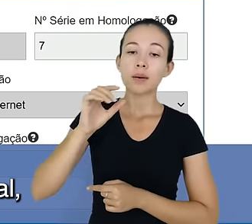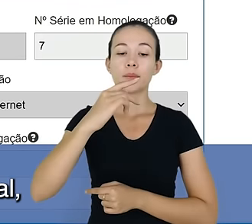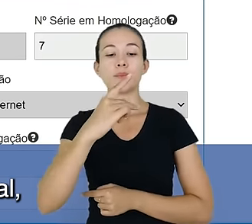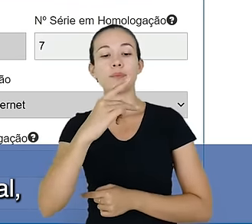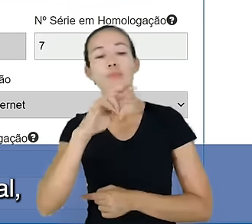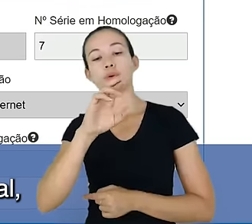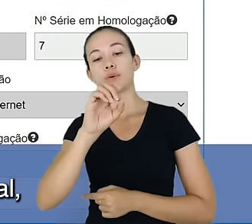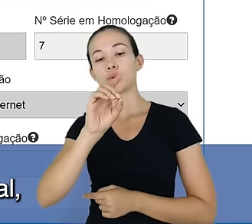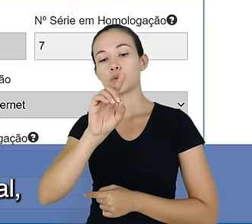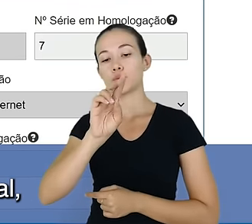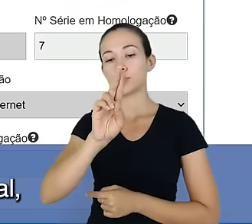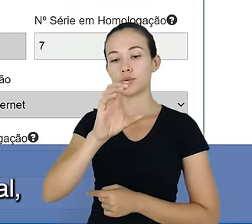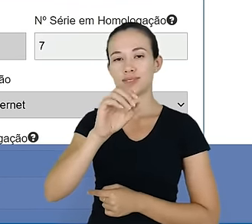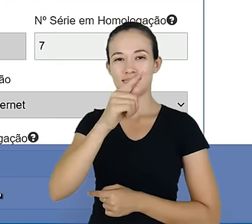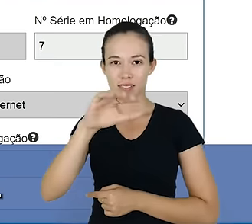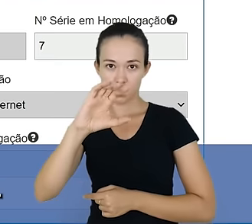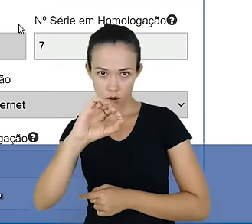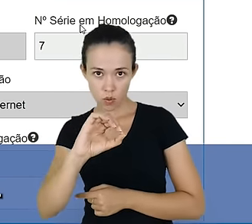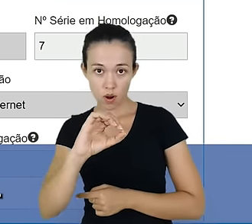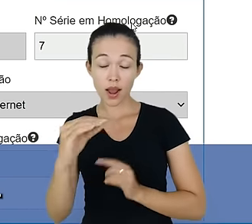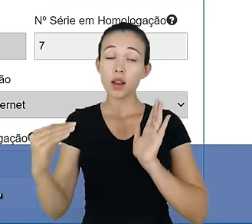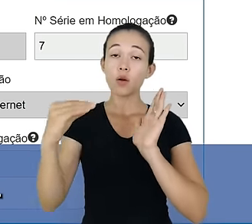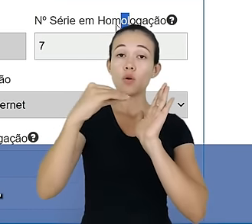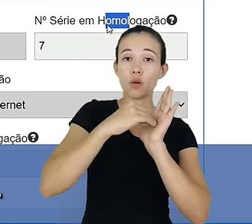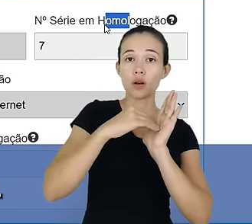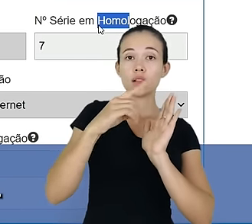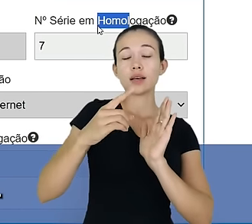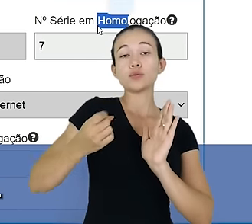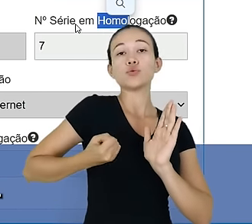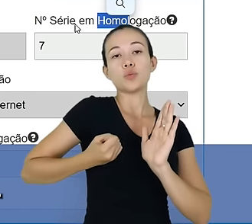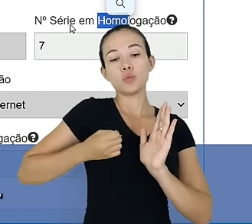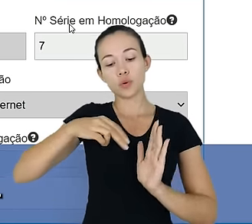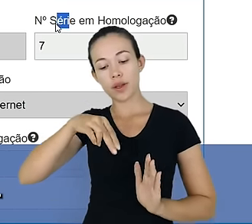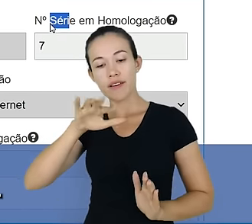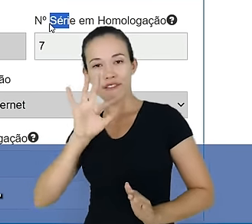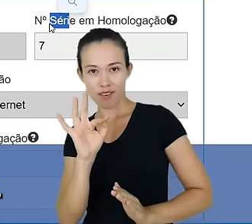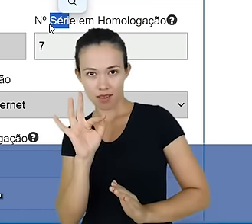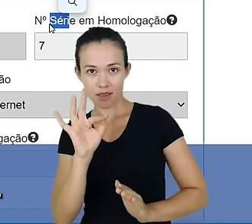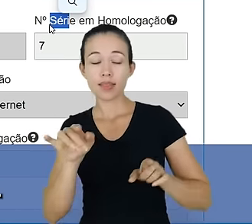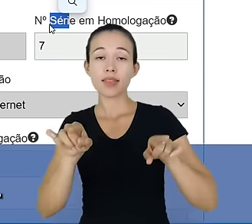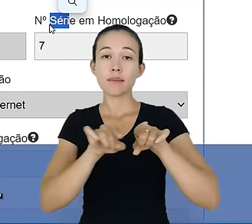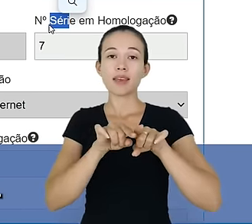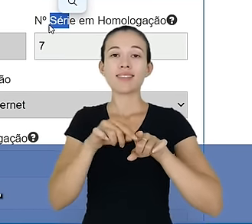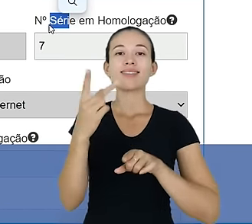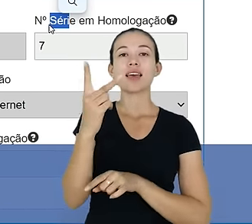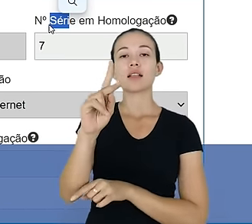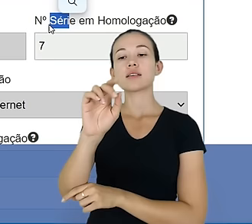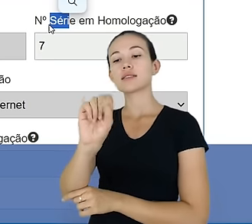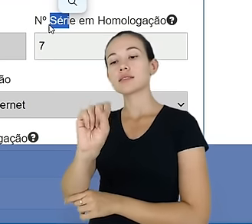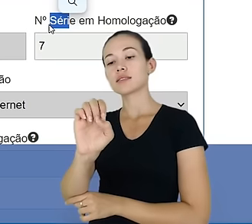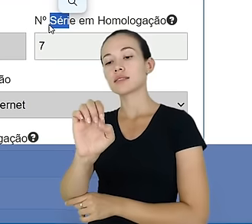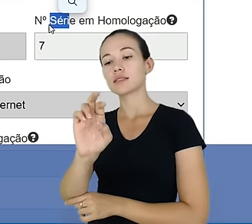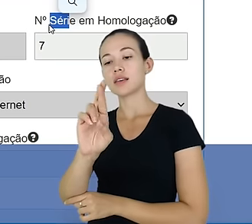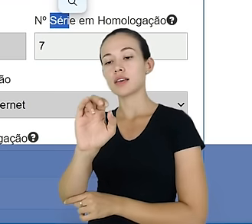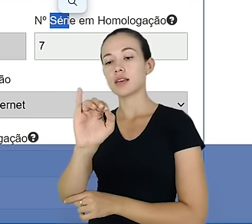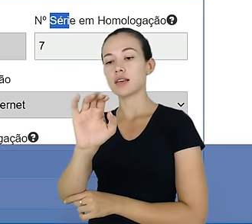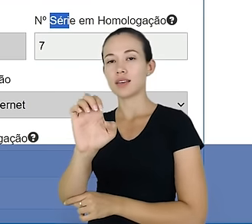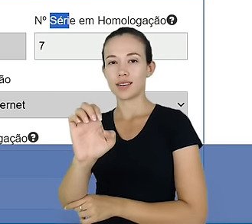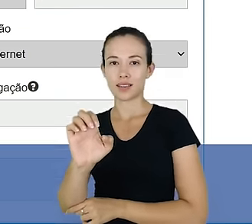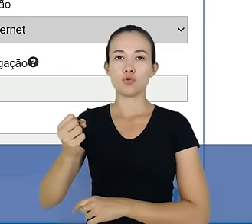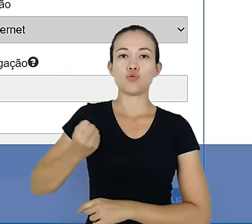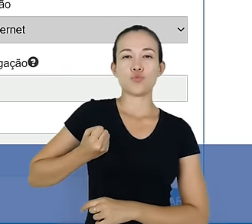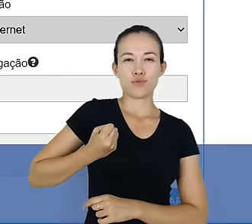qual o número da nota fiscal número da próxima nota e o número da série do documento é isso